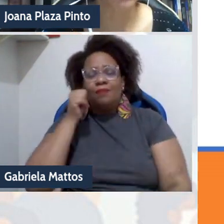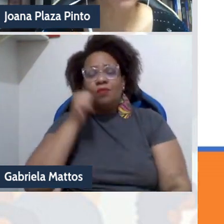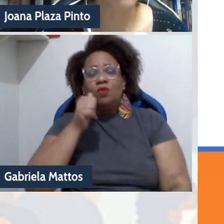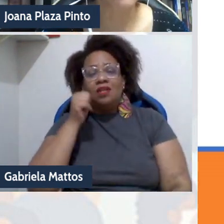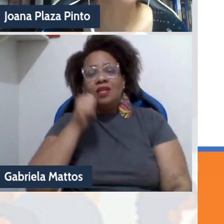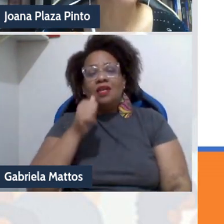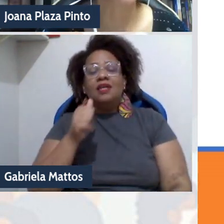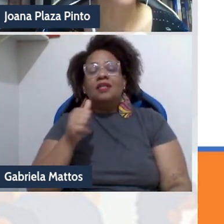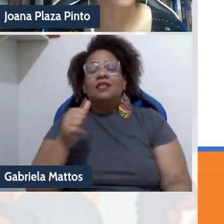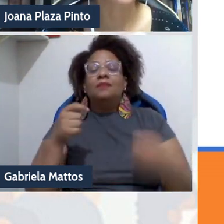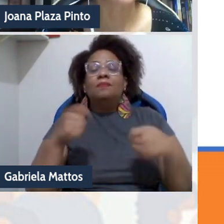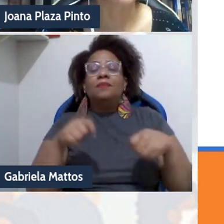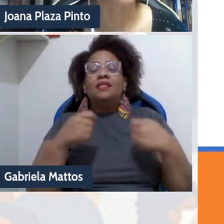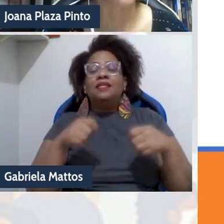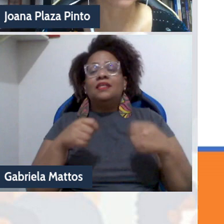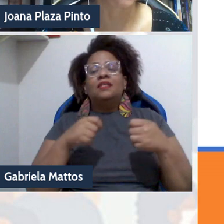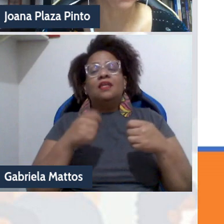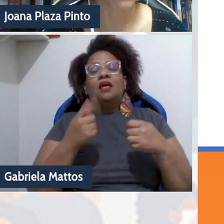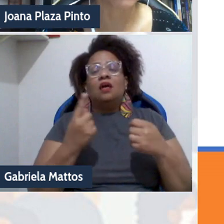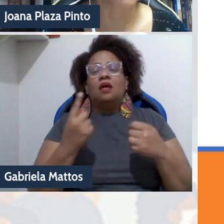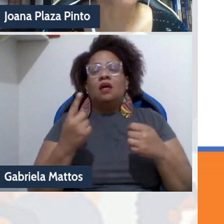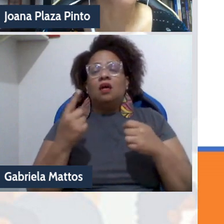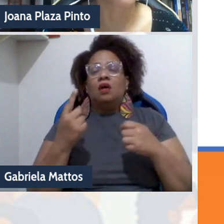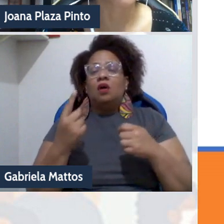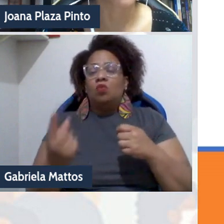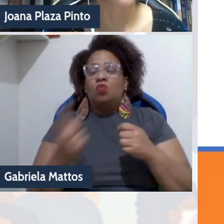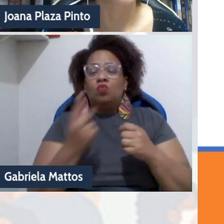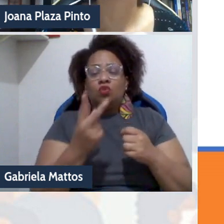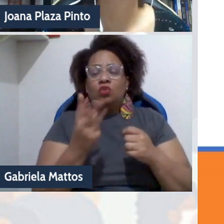uma dupla ou tripla jornada de trabalho.